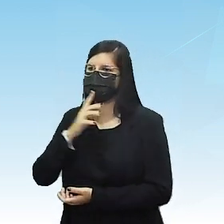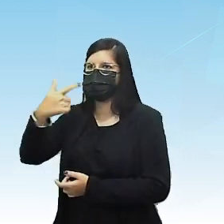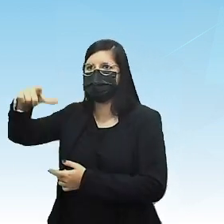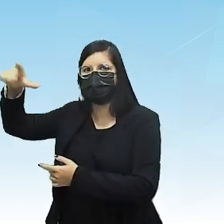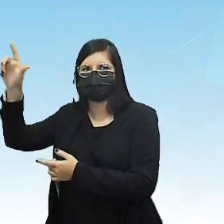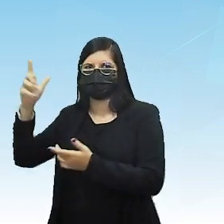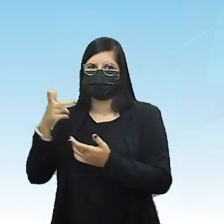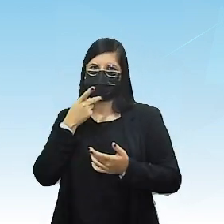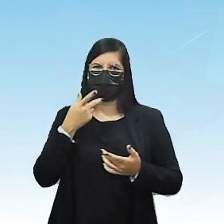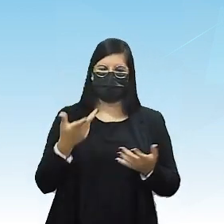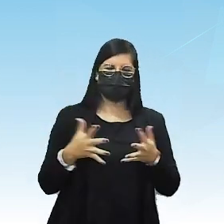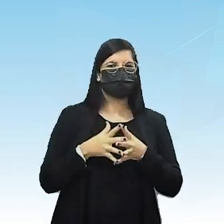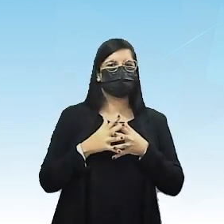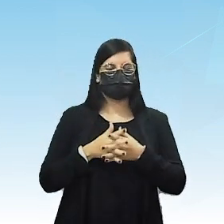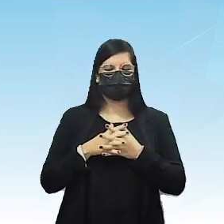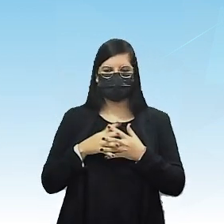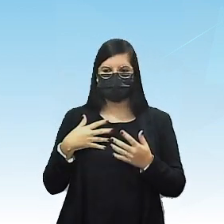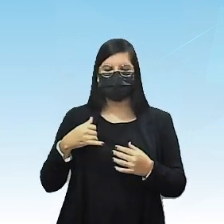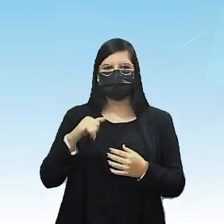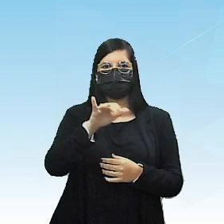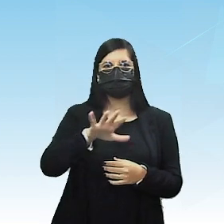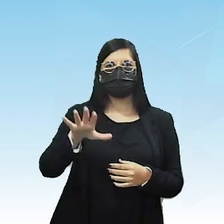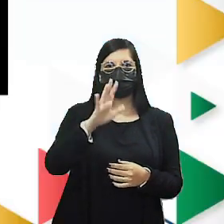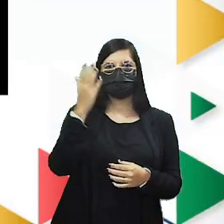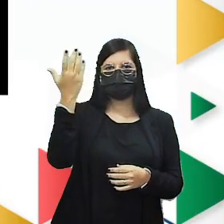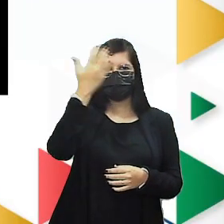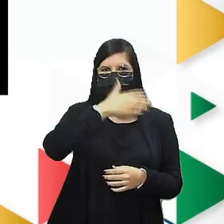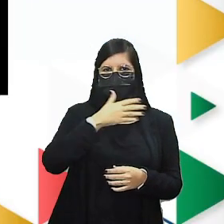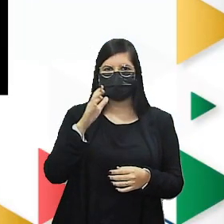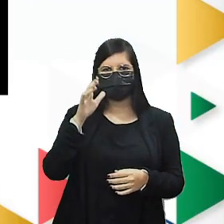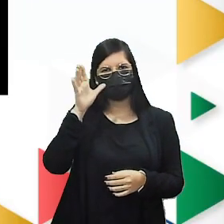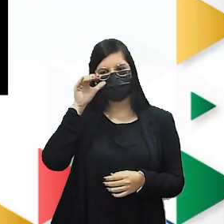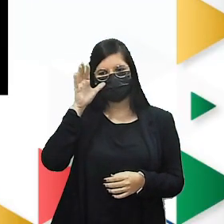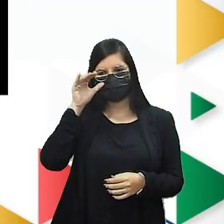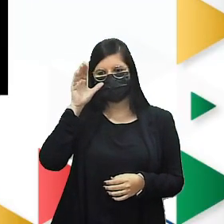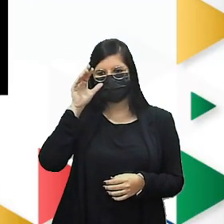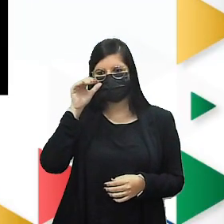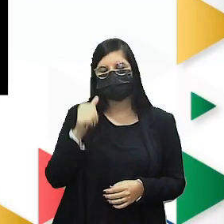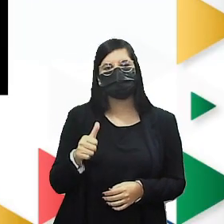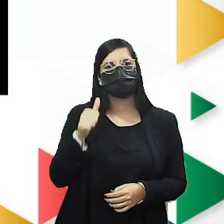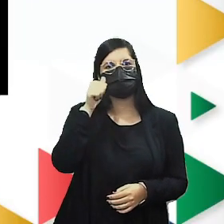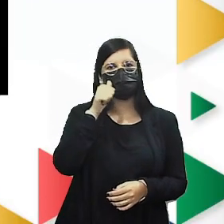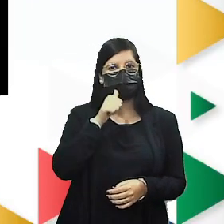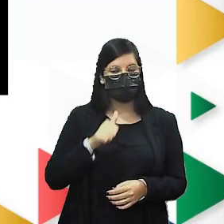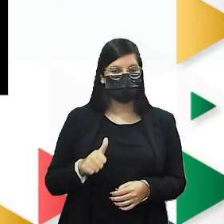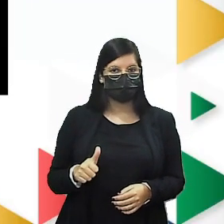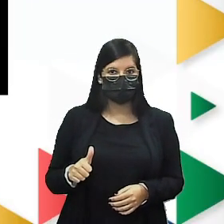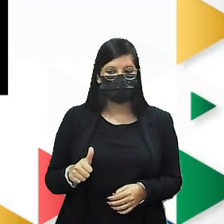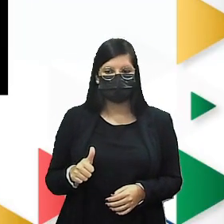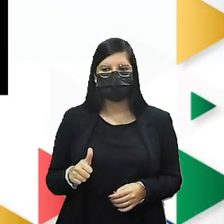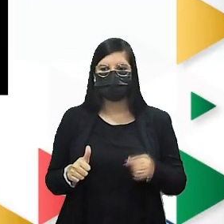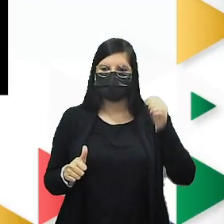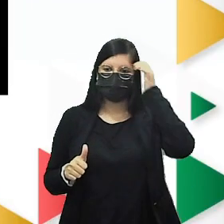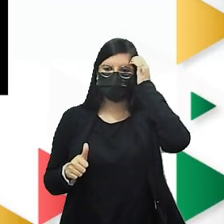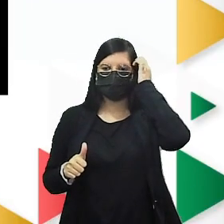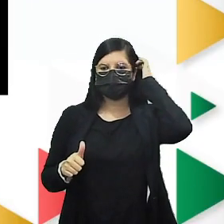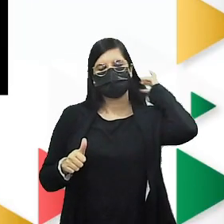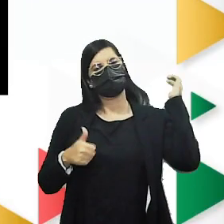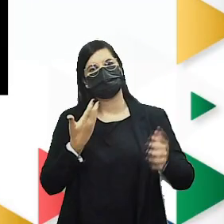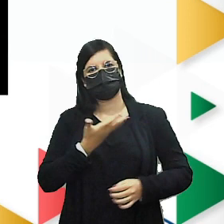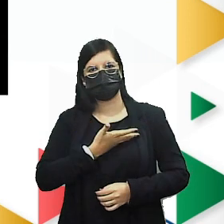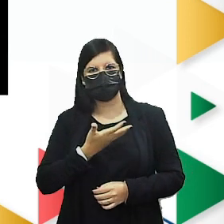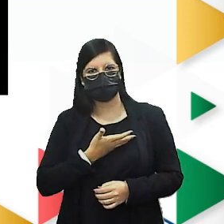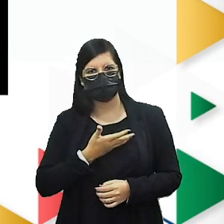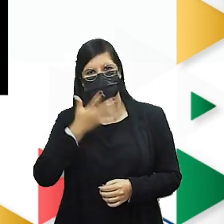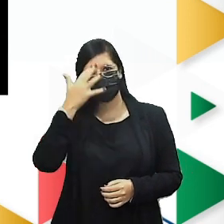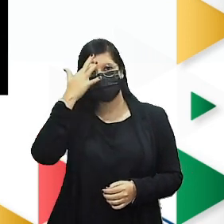enfim. Aí essa imagem eu trouxe para vocês porque ela é bastante curiosa, né? Uma mulher que tinha, ela, enfim, com as amigas, ela